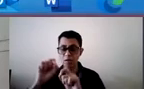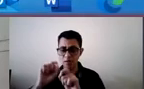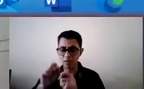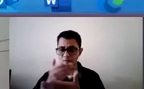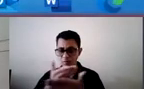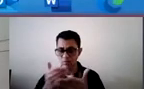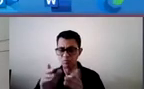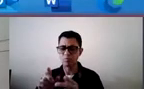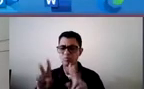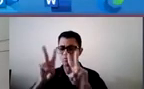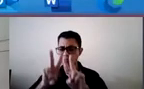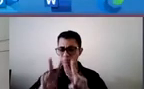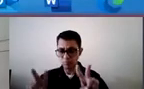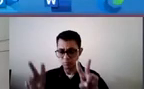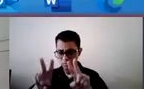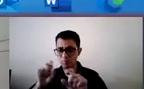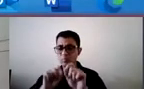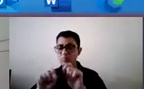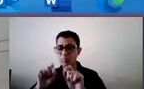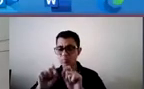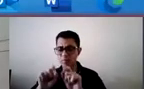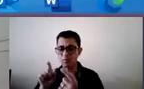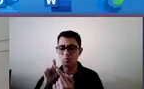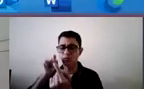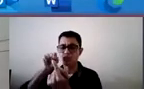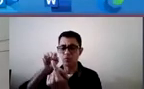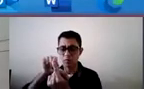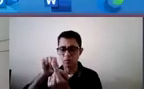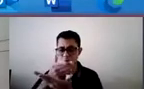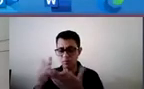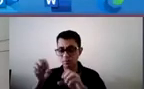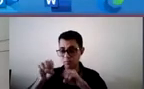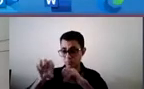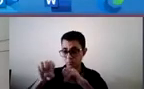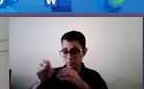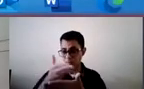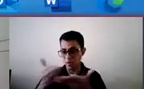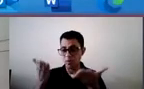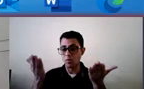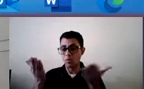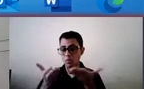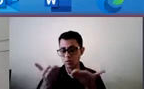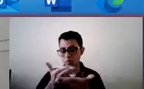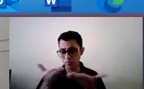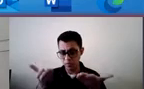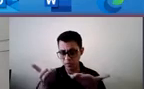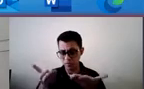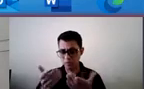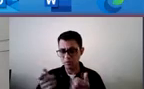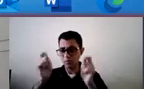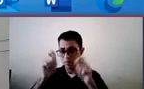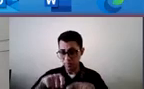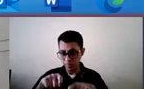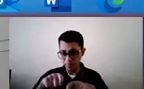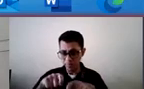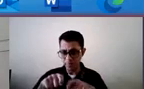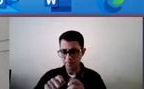do ponto de vista do Instituto Ayrton Senna, que é o ponto de vista que nós vamos trabalhar aqui mais hoje, né? Uma característica que a gente